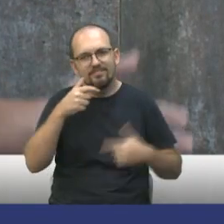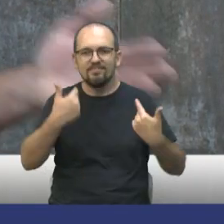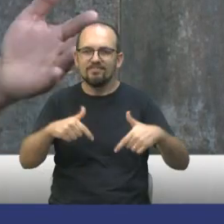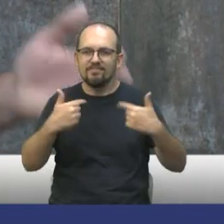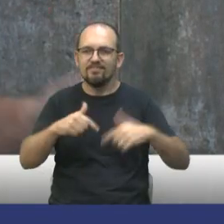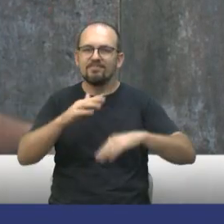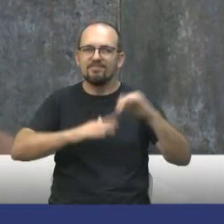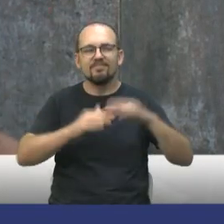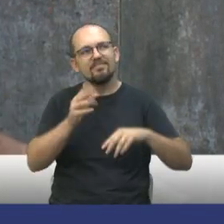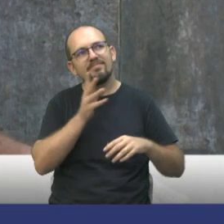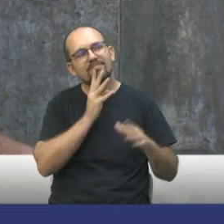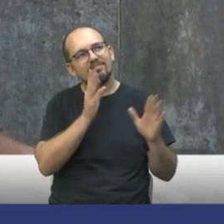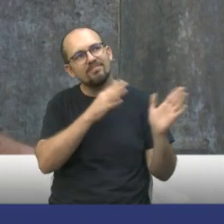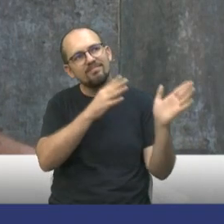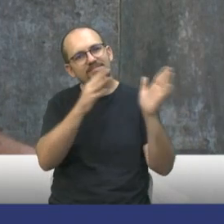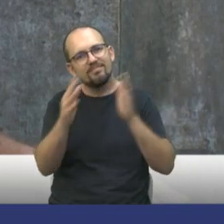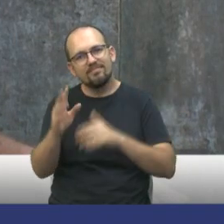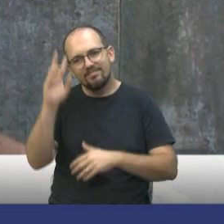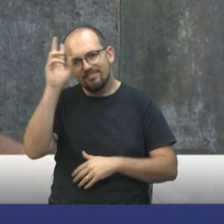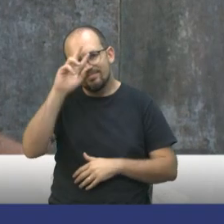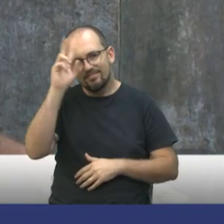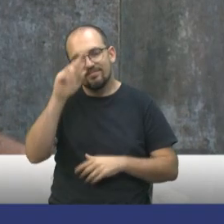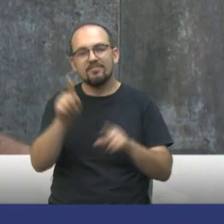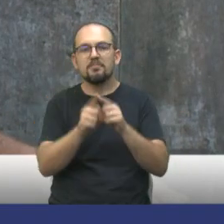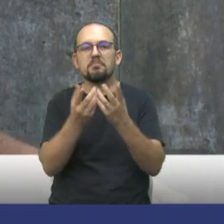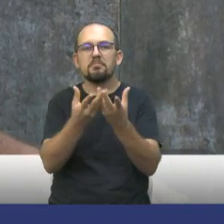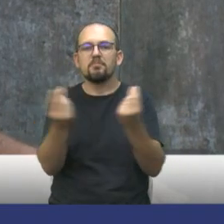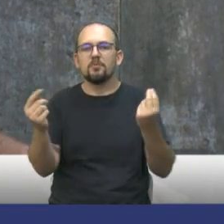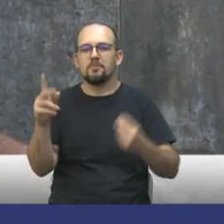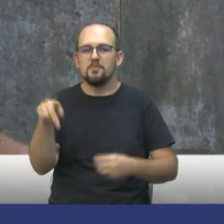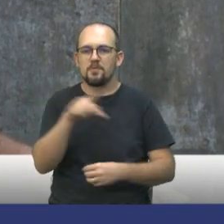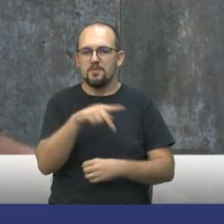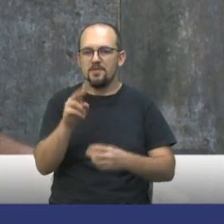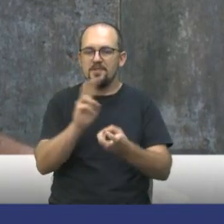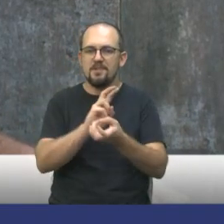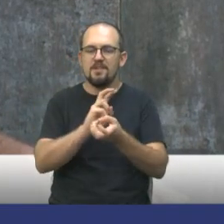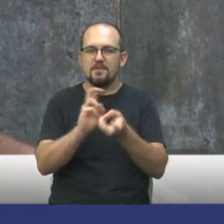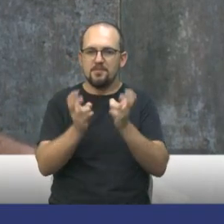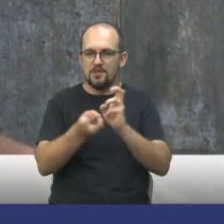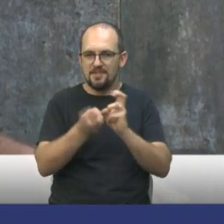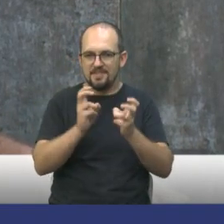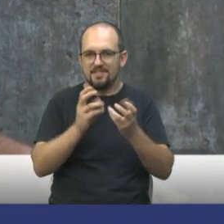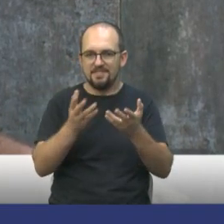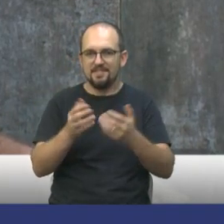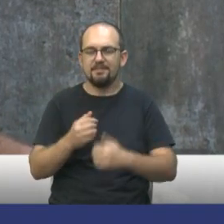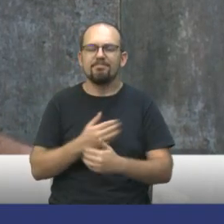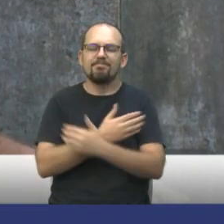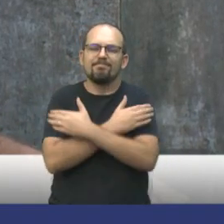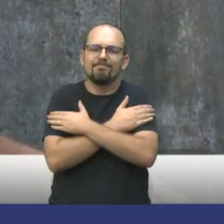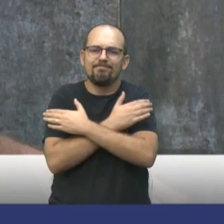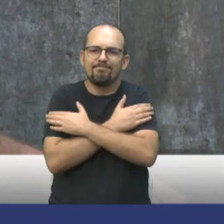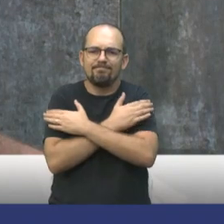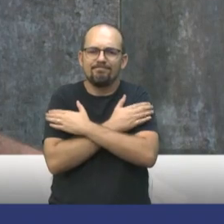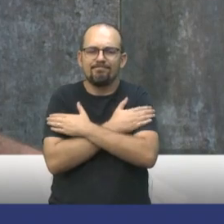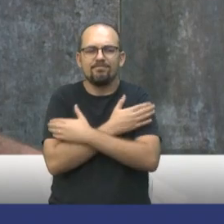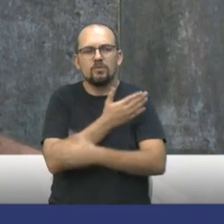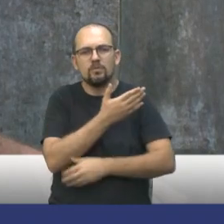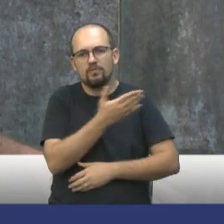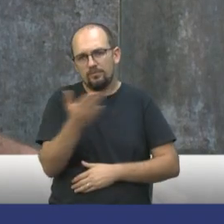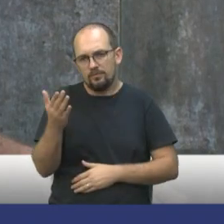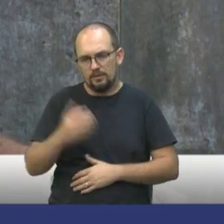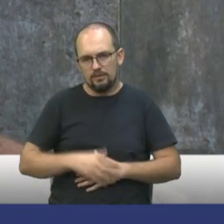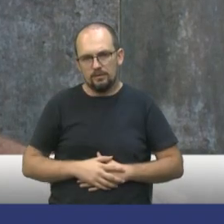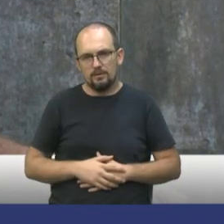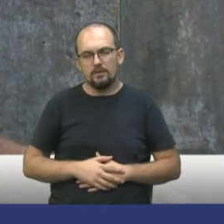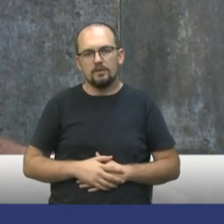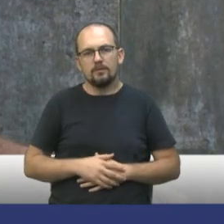faz, conhecer os vários mestres que estão aqui também. Pessoal, então, deixo aqui meu abraço a todos, agradecer